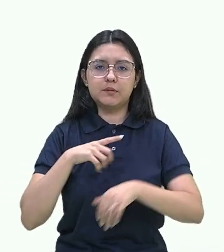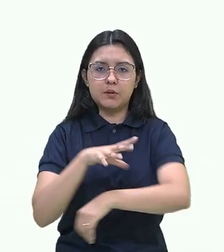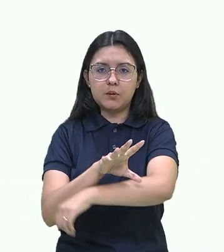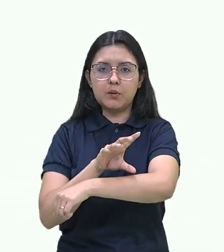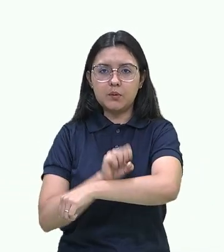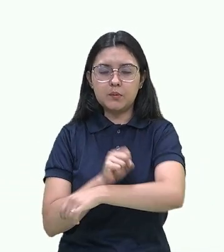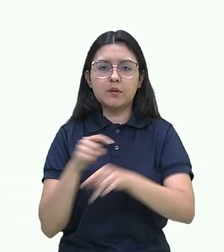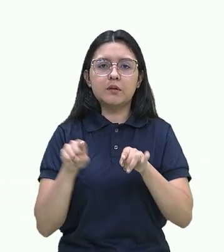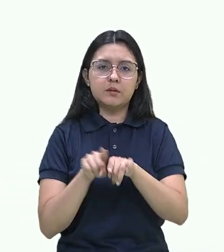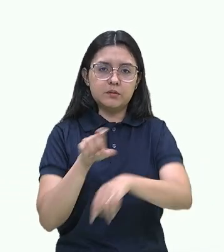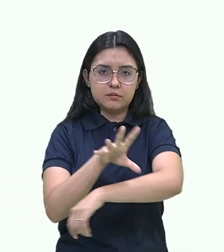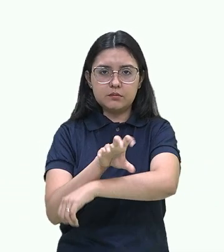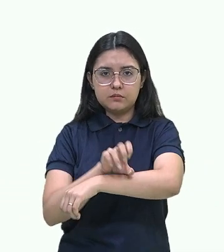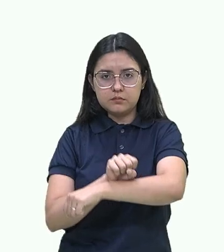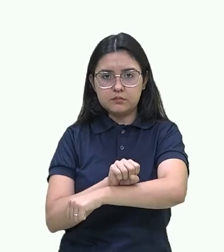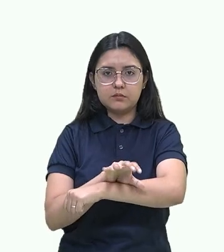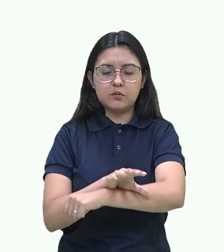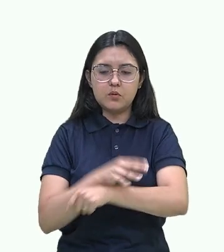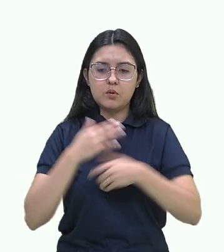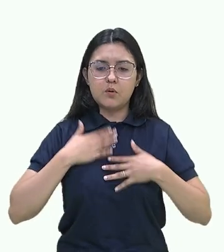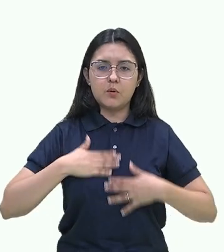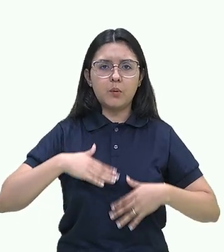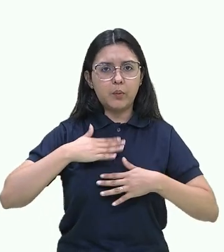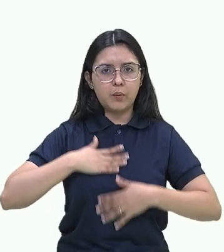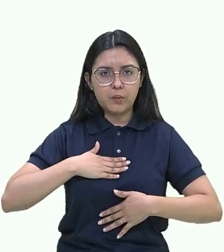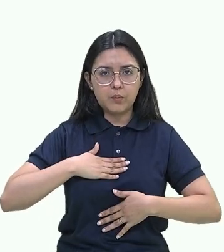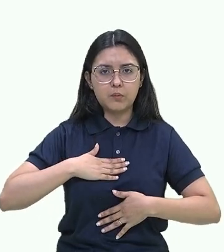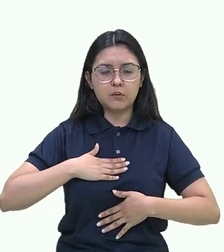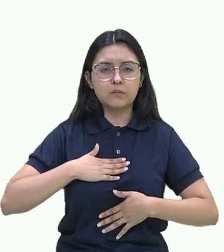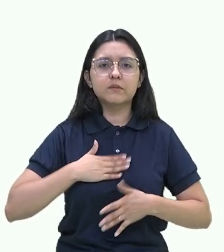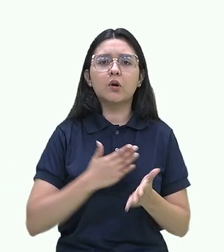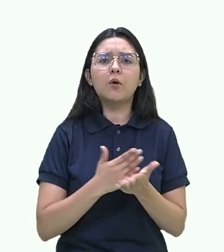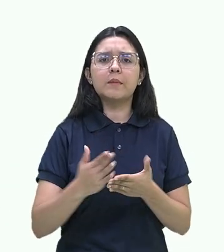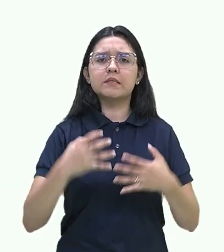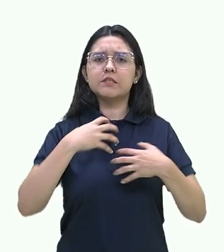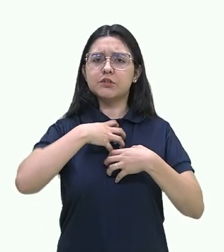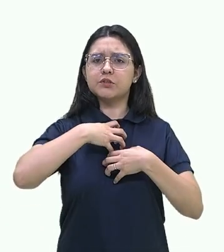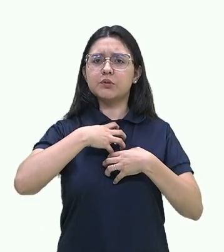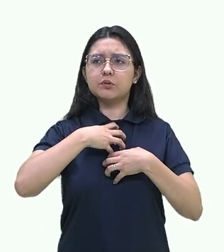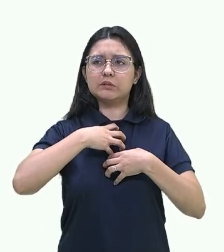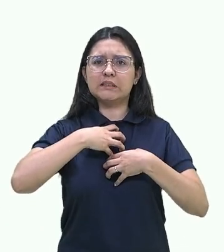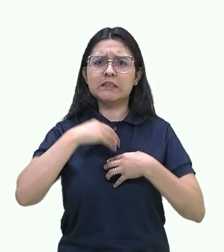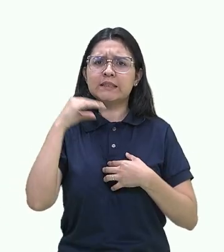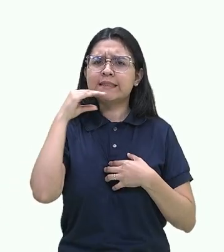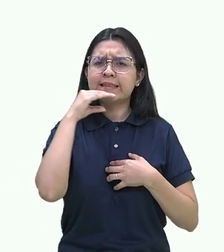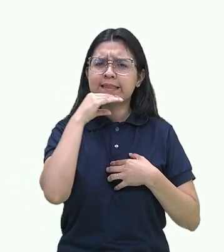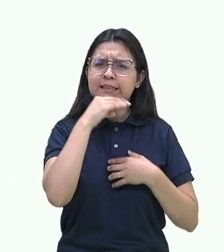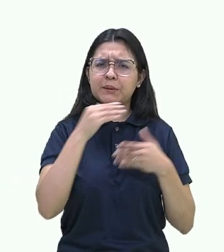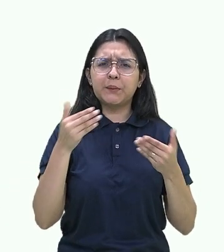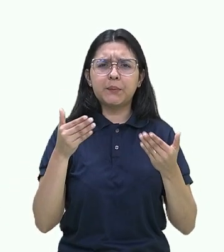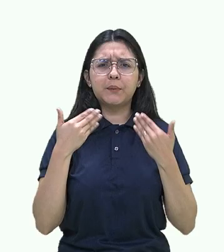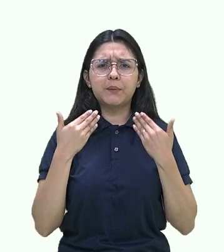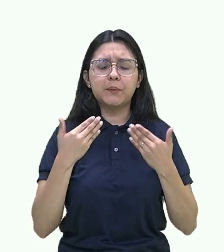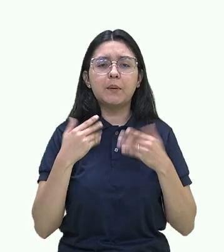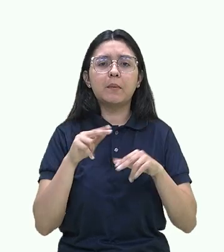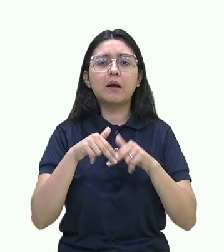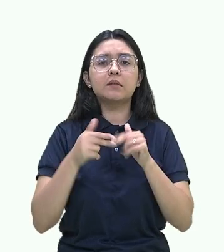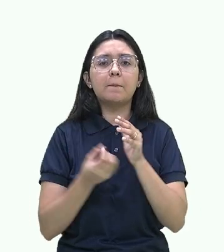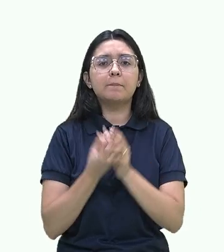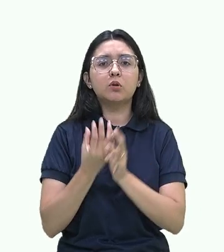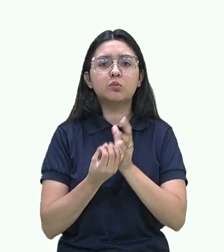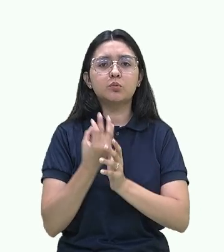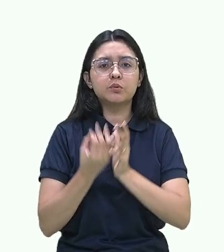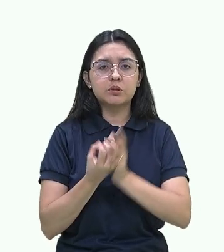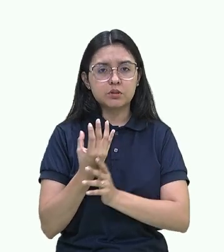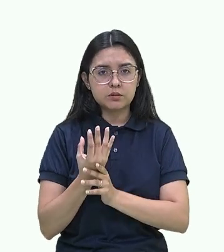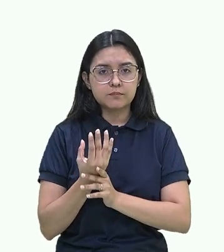e relaxamento do seu corpo, você começa a sentir um calor, né, que está sendo ali produzido. Quem sabe